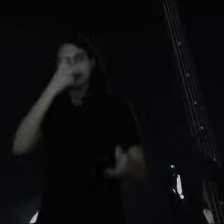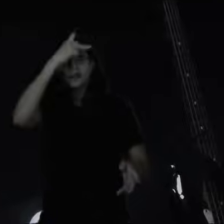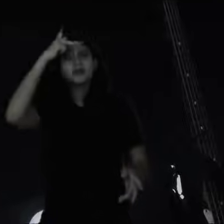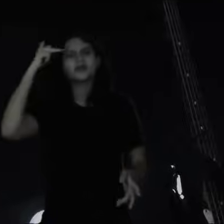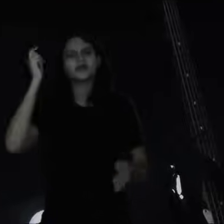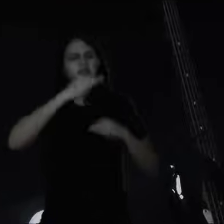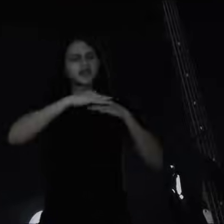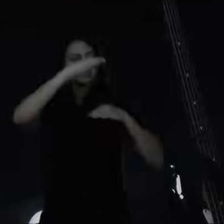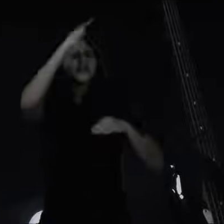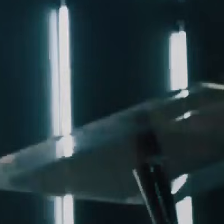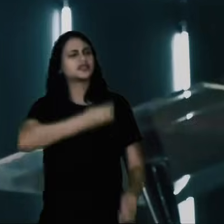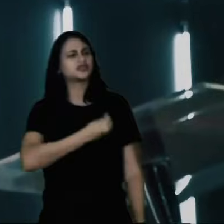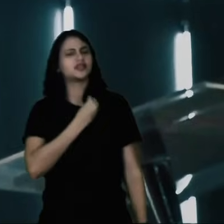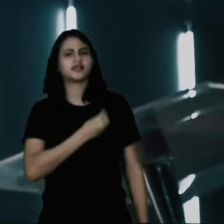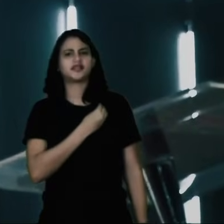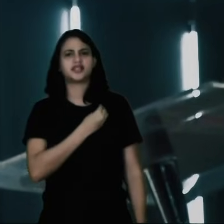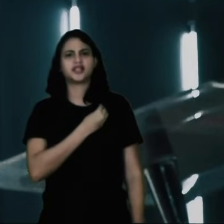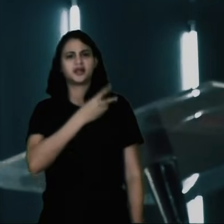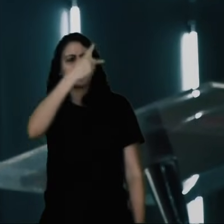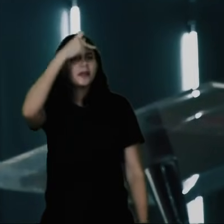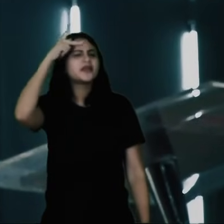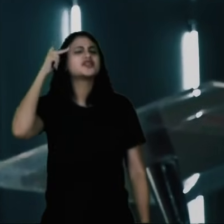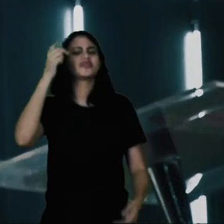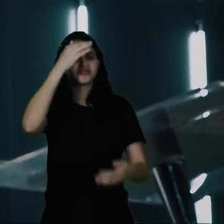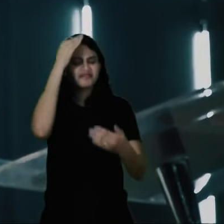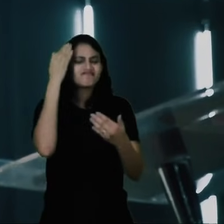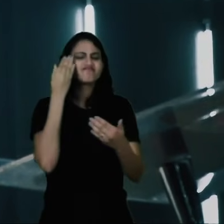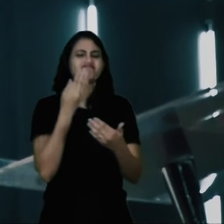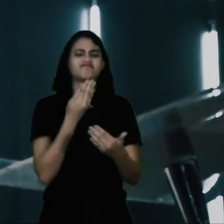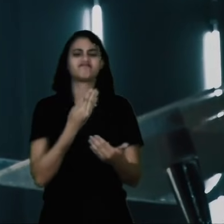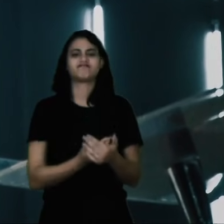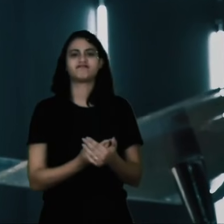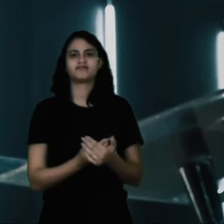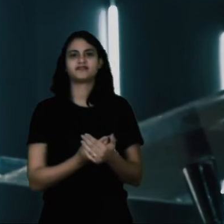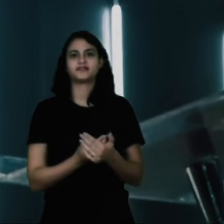com alguém que você confiava tanto,